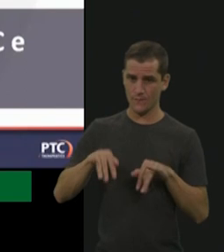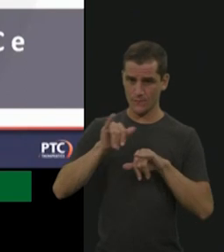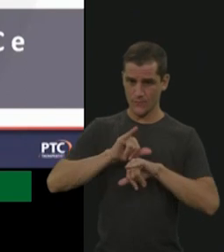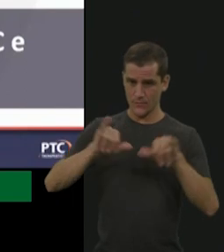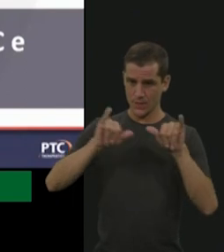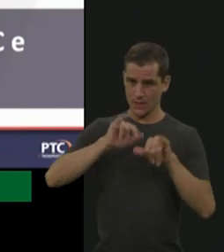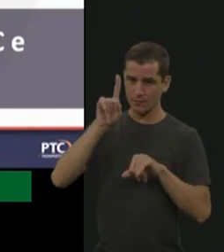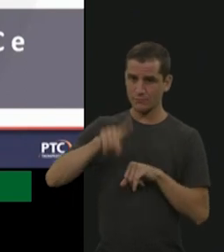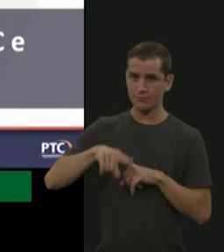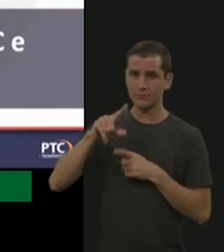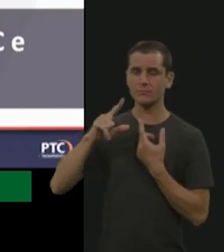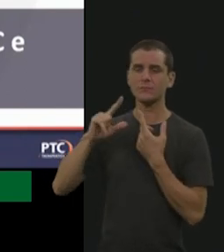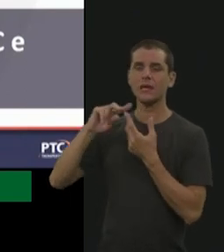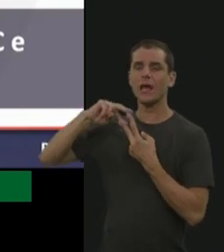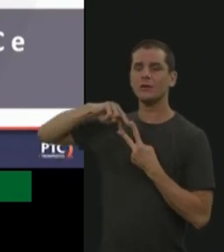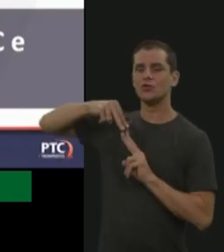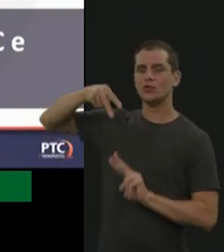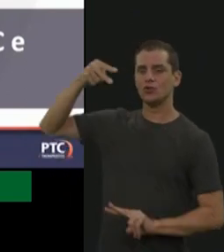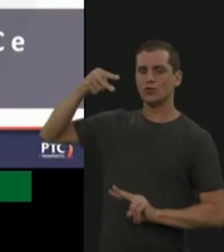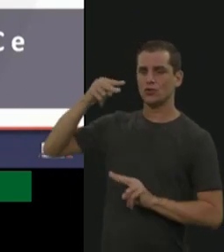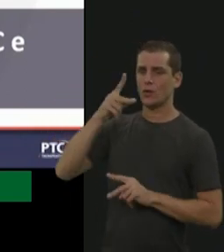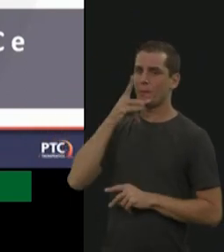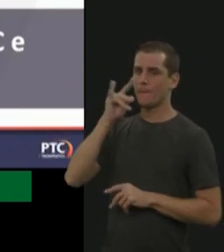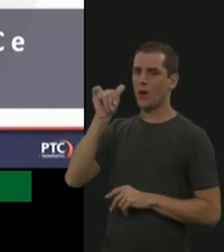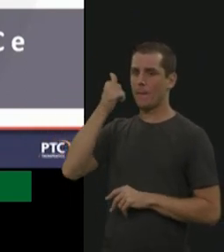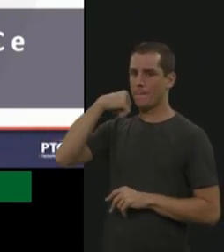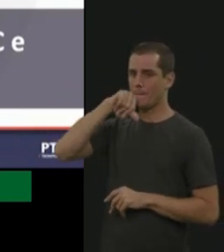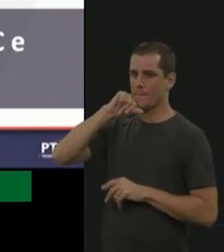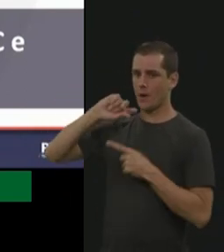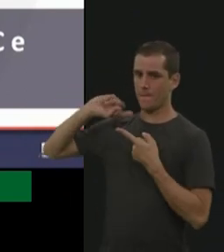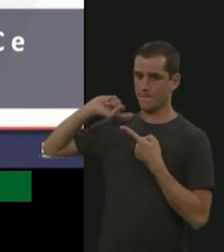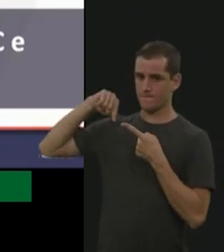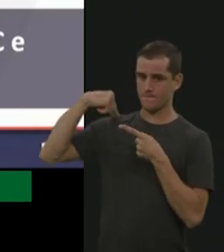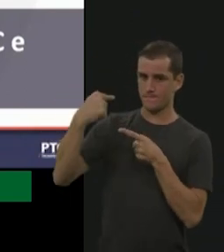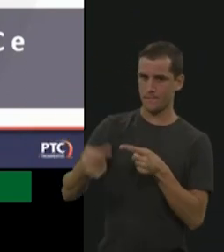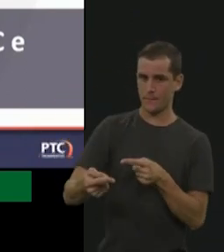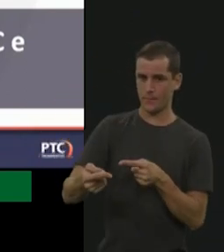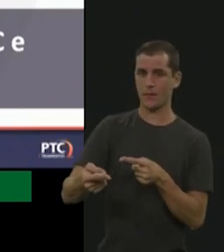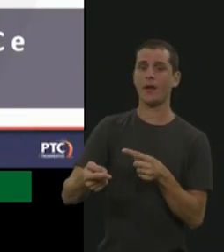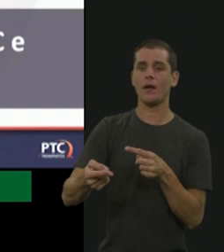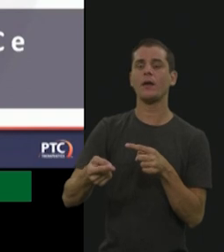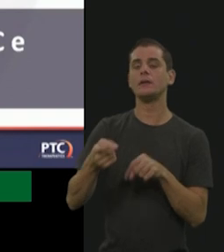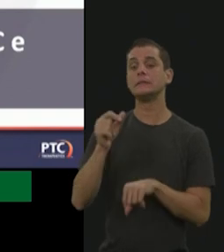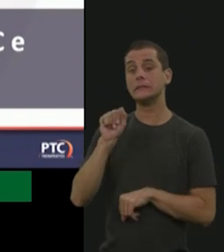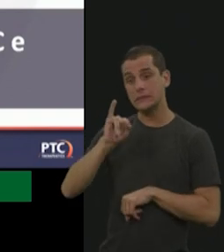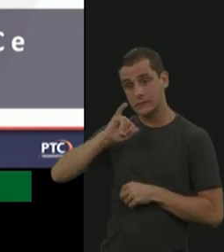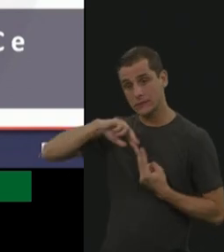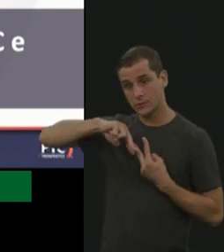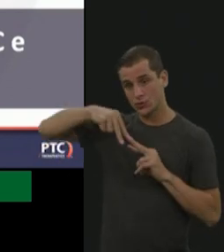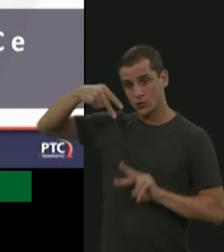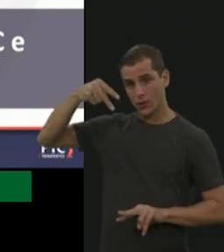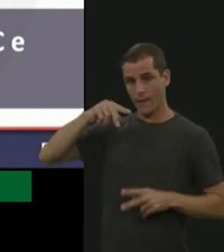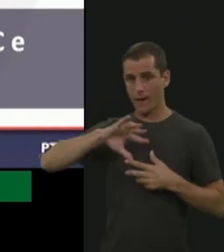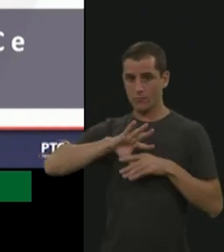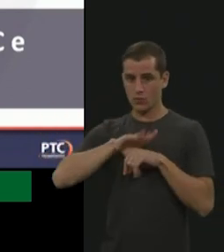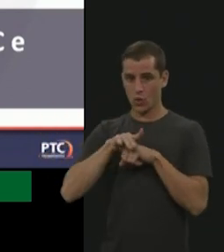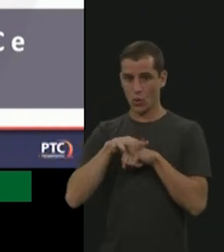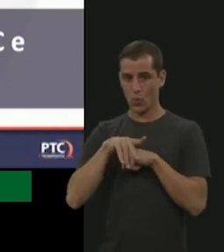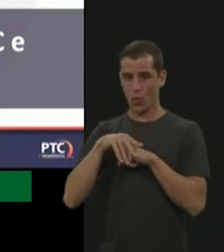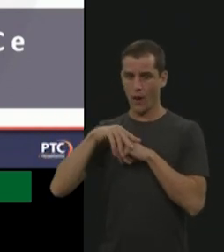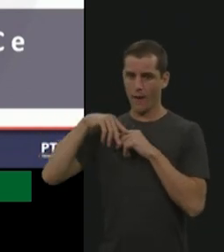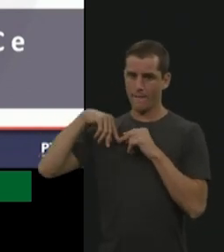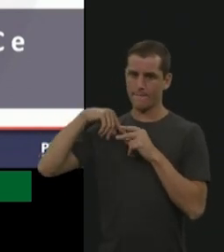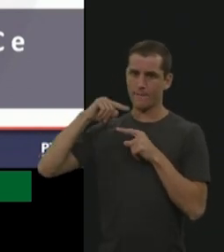consanguinidade, que foi comentada anteriormente também, né? Então, se você tem uma doença genética, você tem uma mutação, hoje variante,